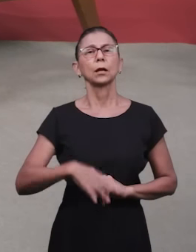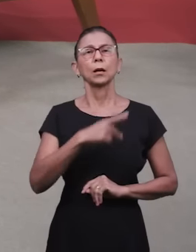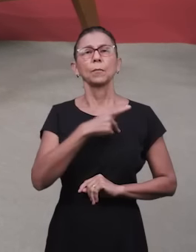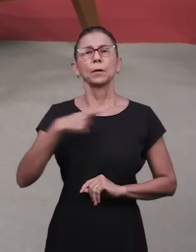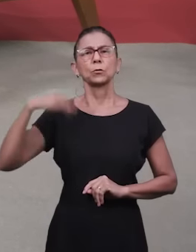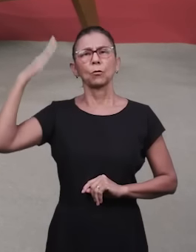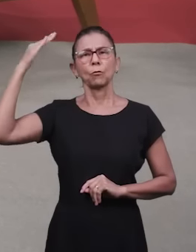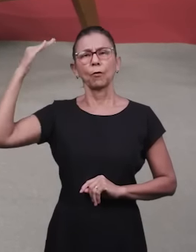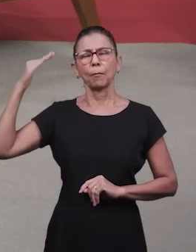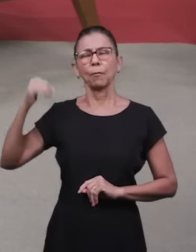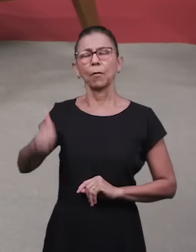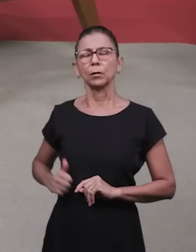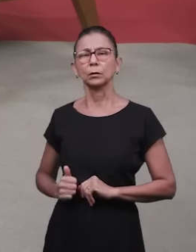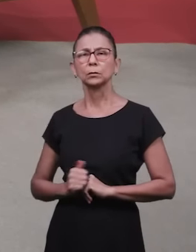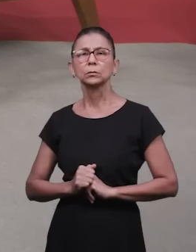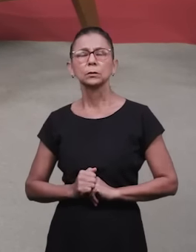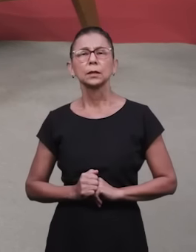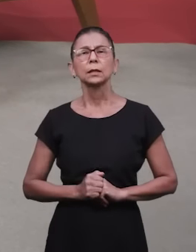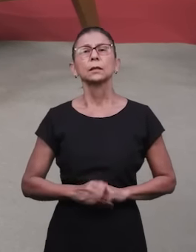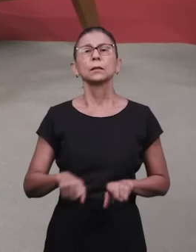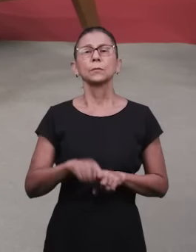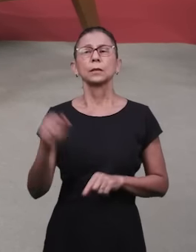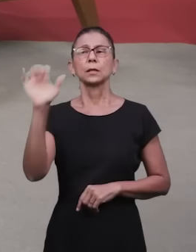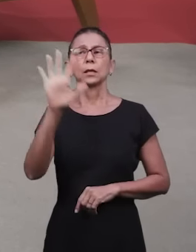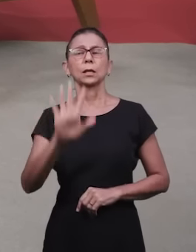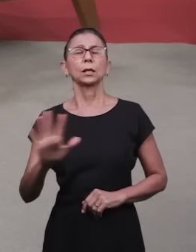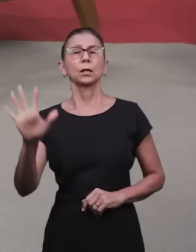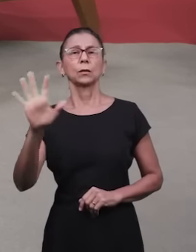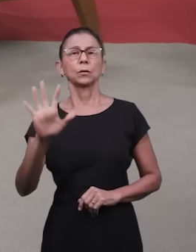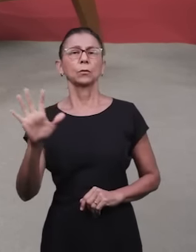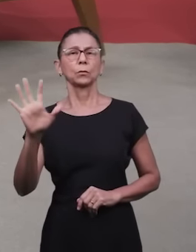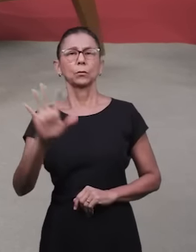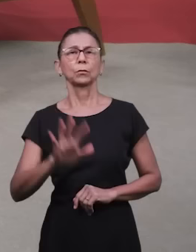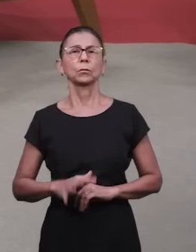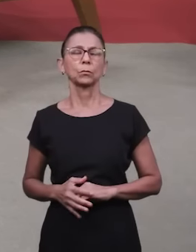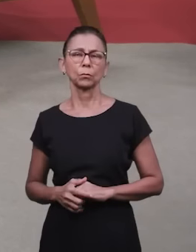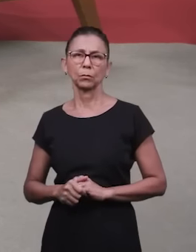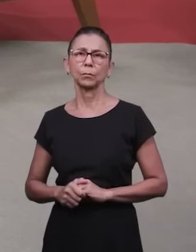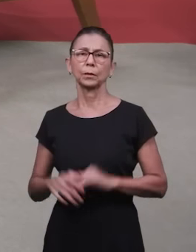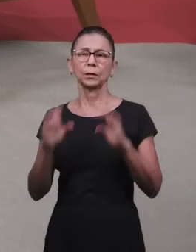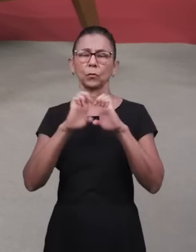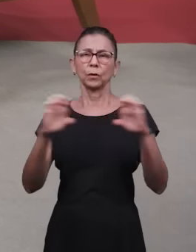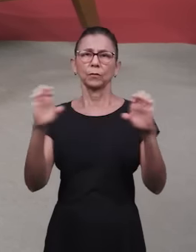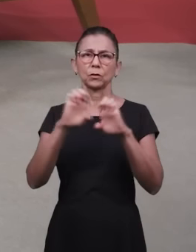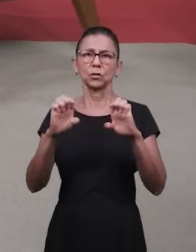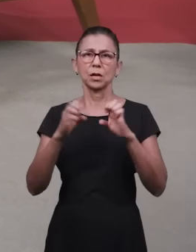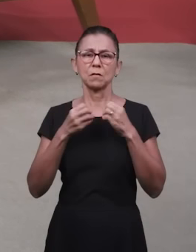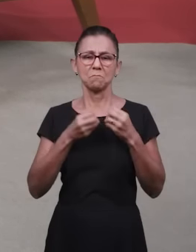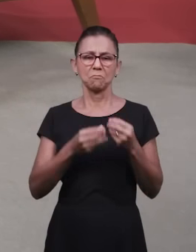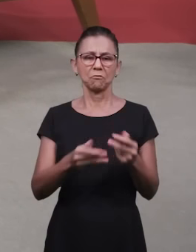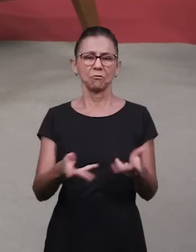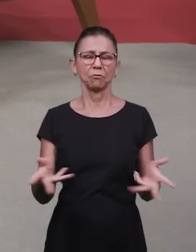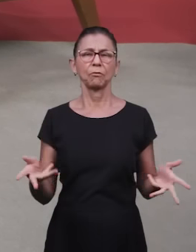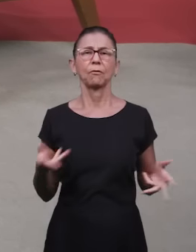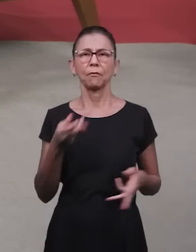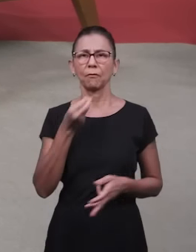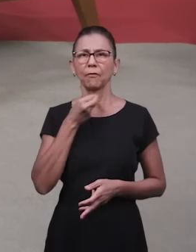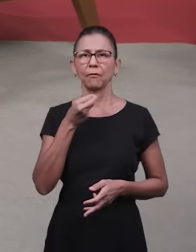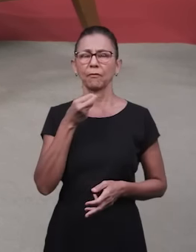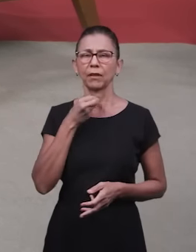Estados Unidos, a ortodoxia na Europa, quer dizer, a Europa se... como diz assim, se